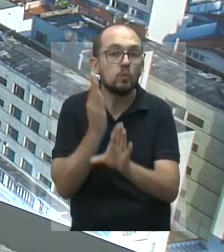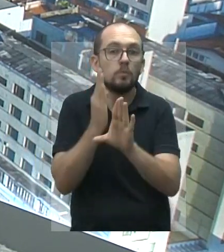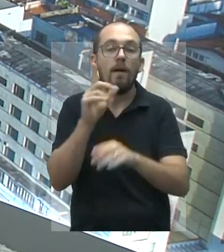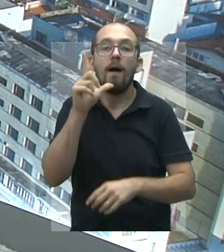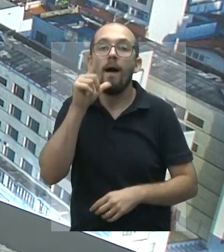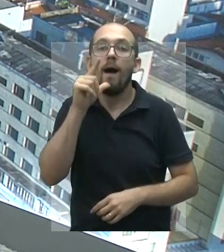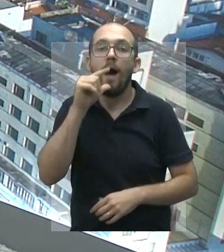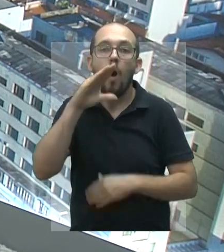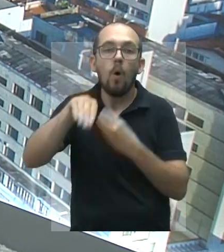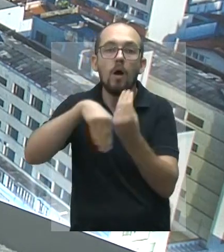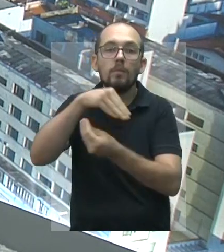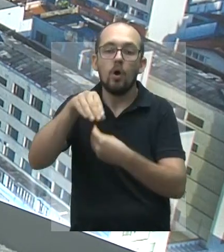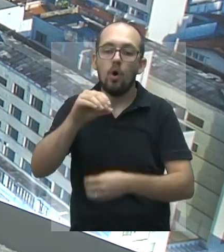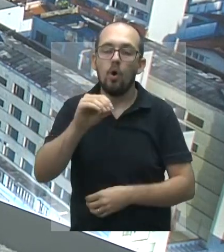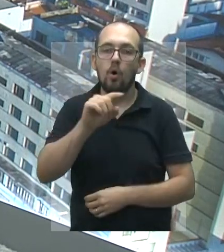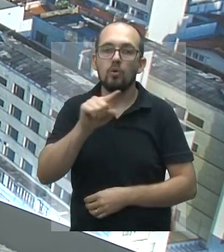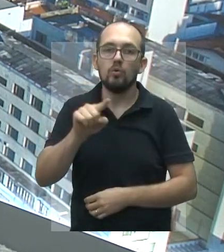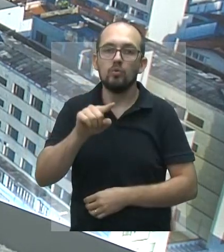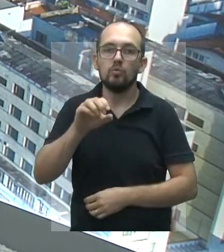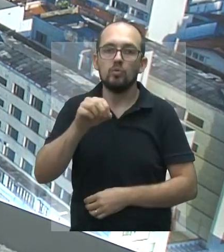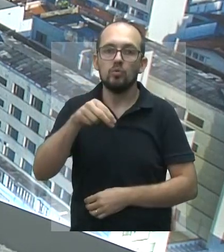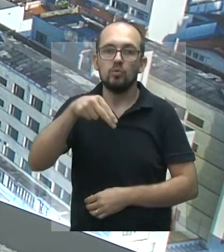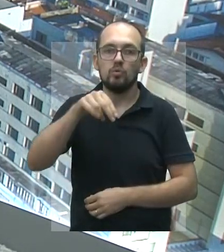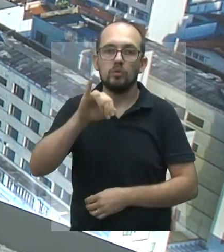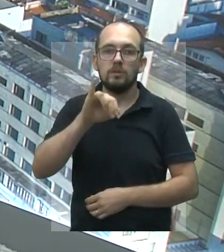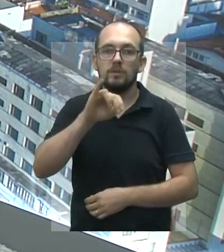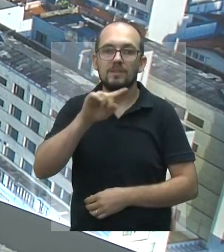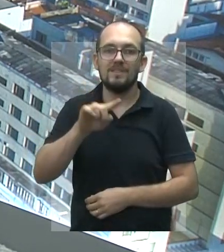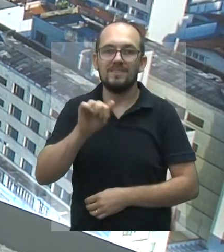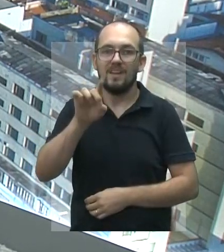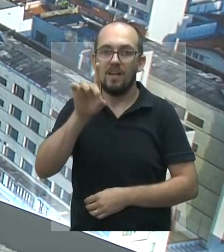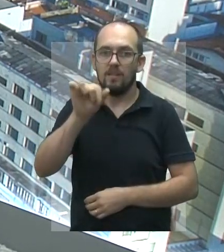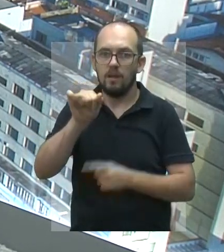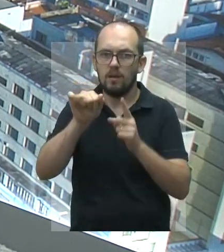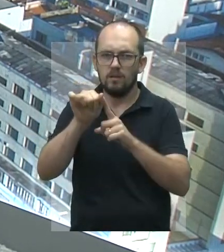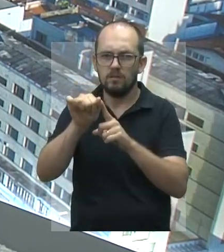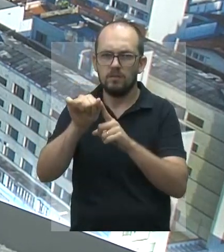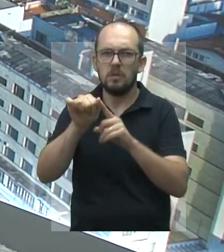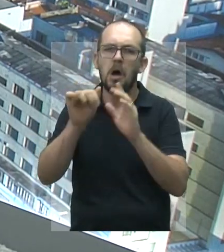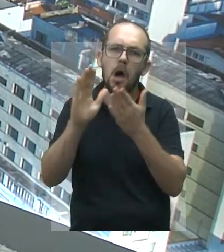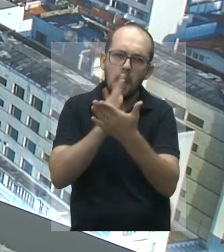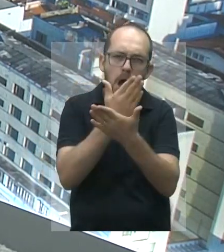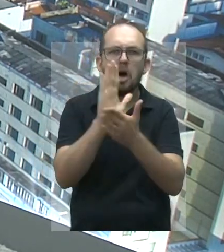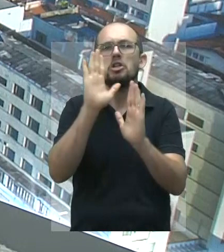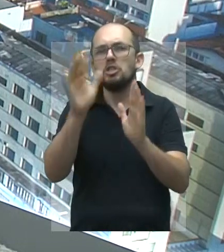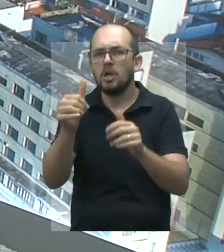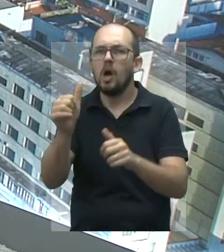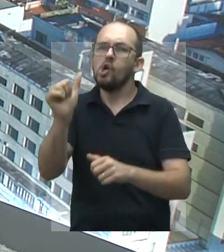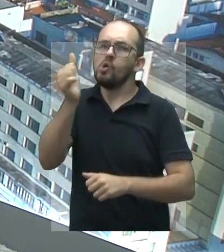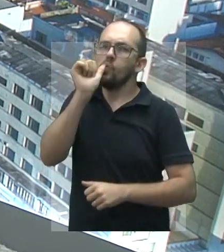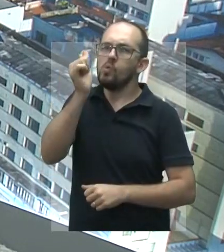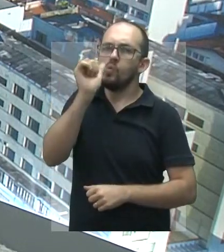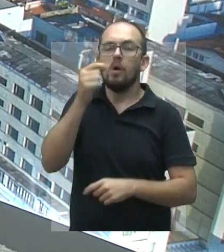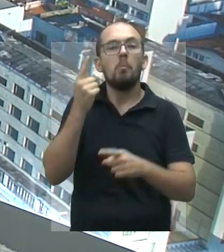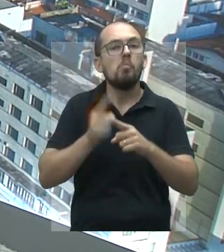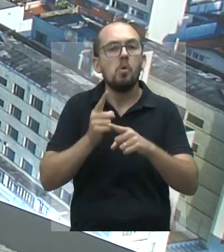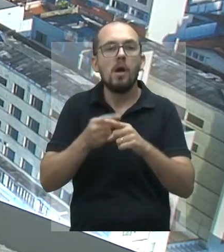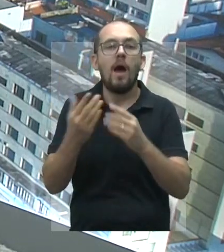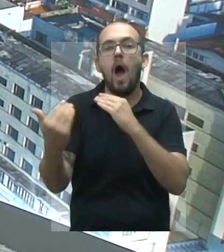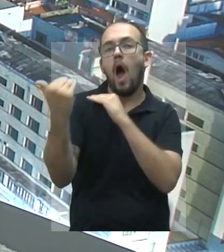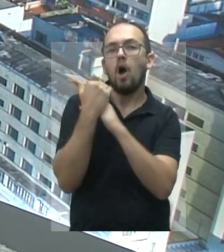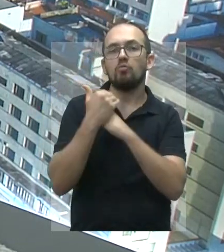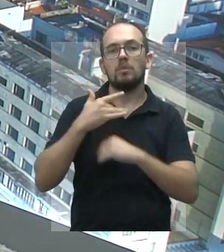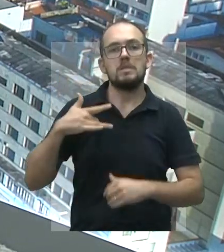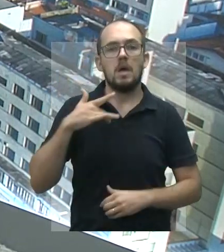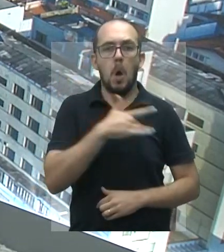da água ozonizada no nosso organismo. Já tem muita gente que utiliza essa alternativa como forma de melhorar a